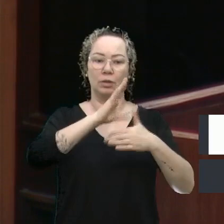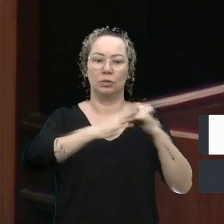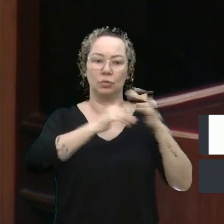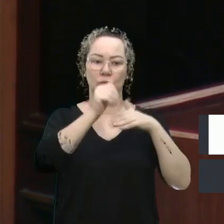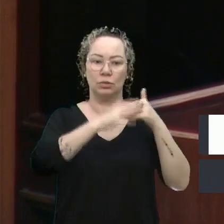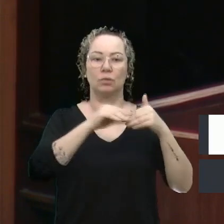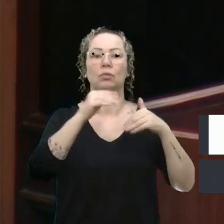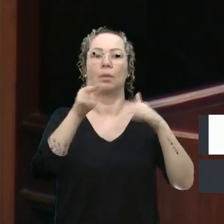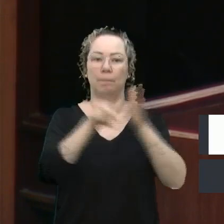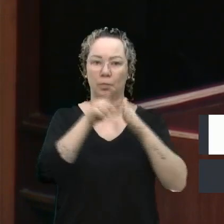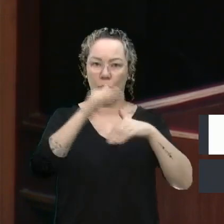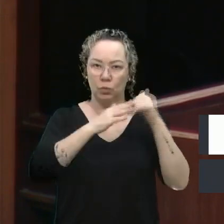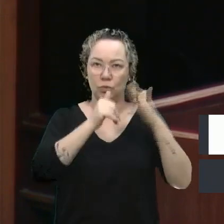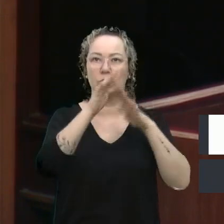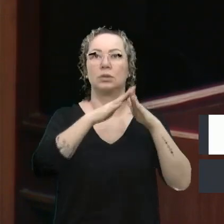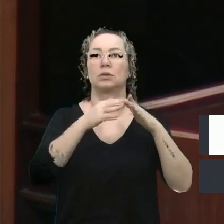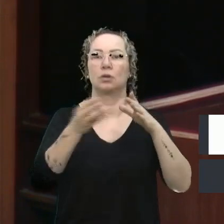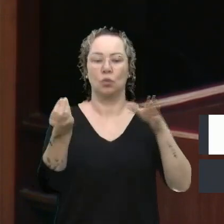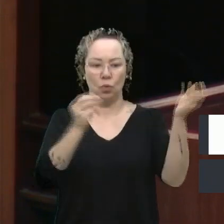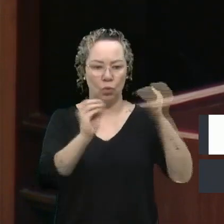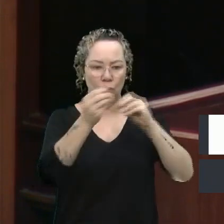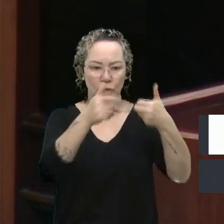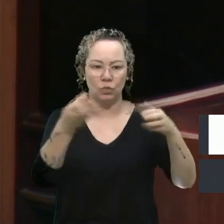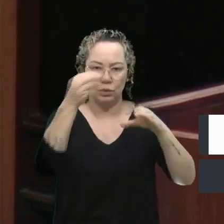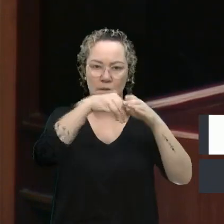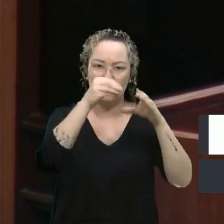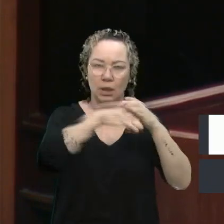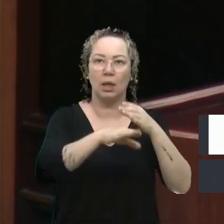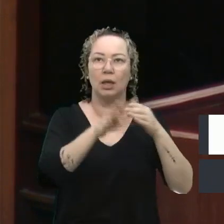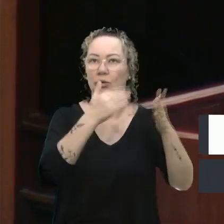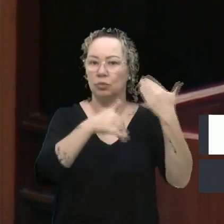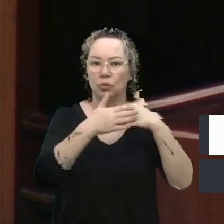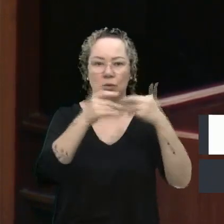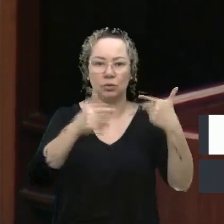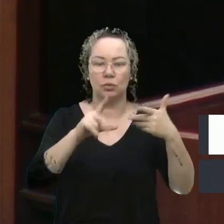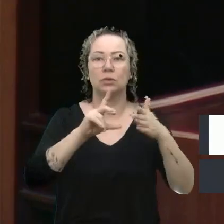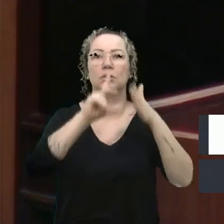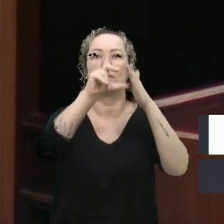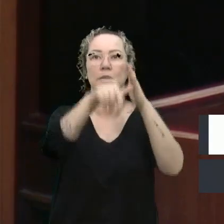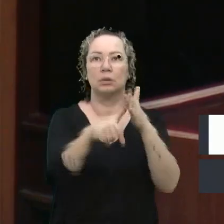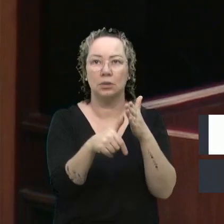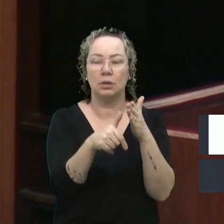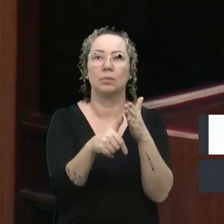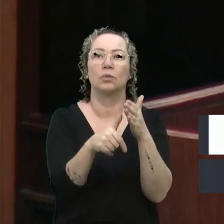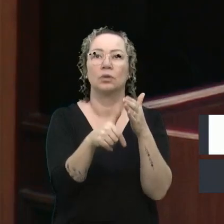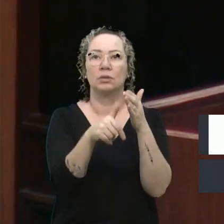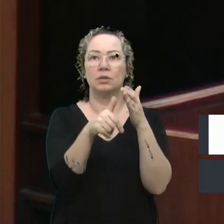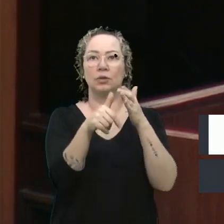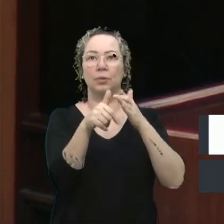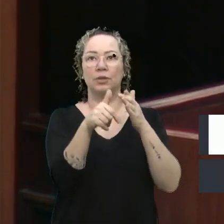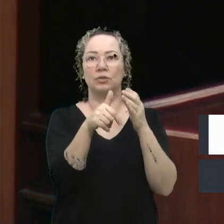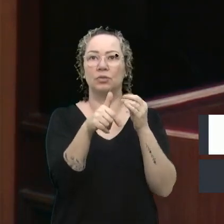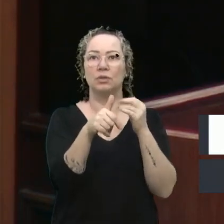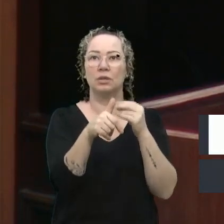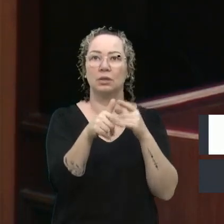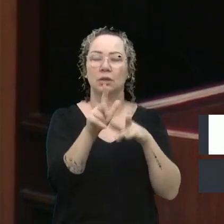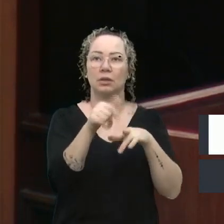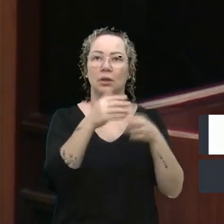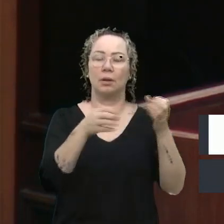o mobiliário, os equipamentos e, posterior, essas unidades prontas,